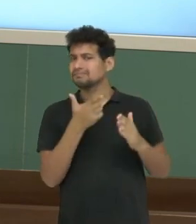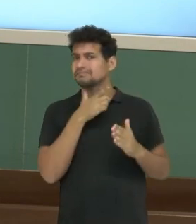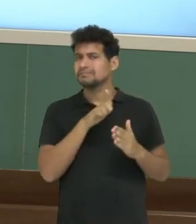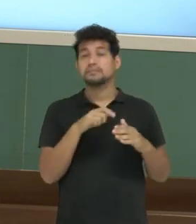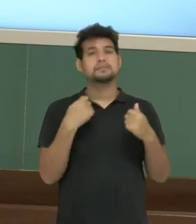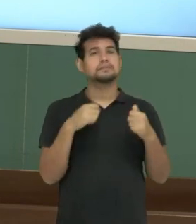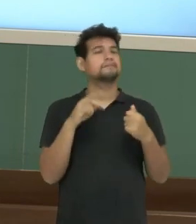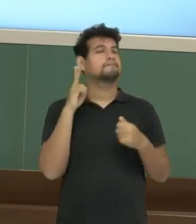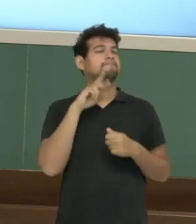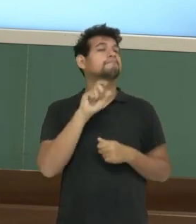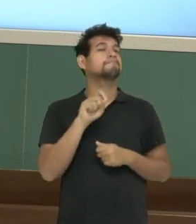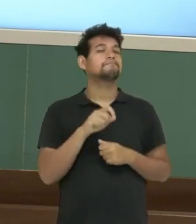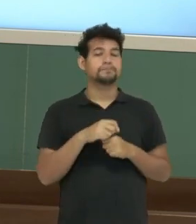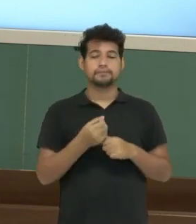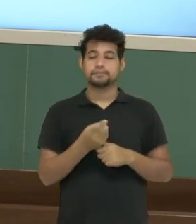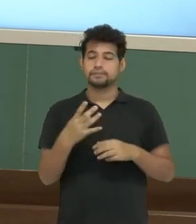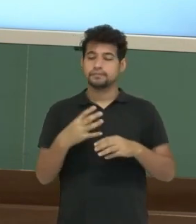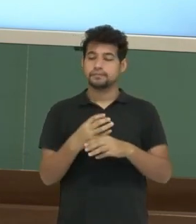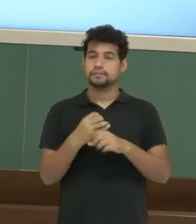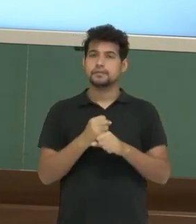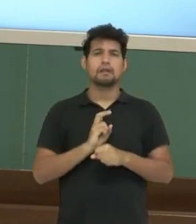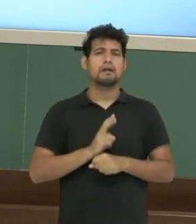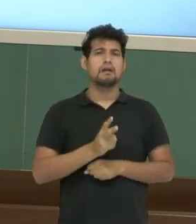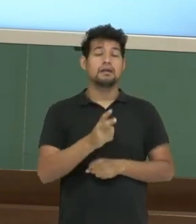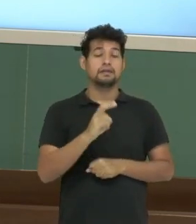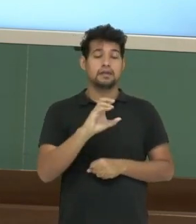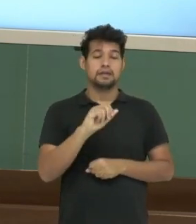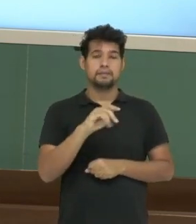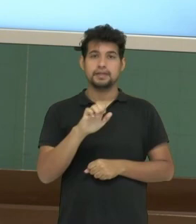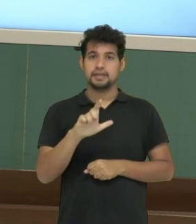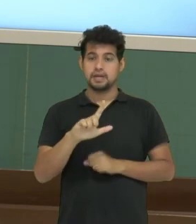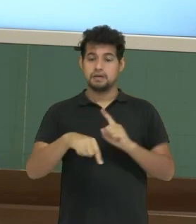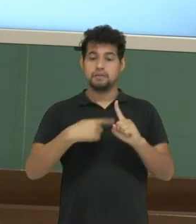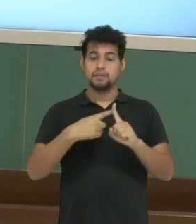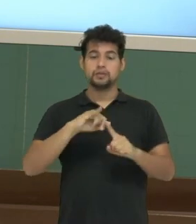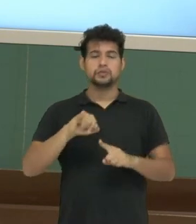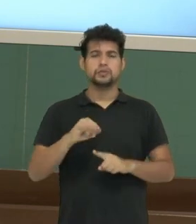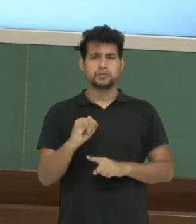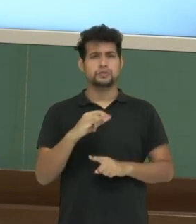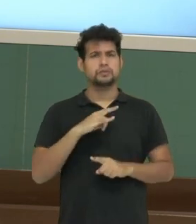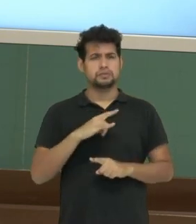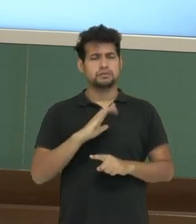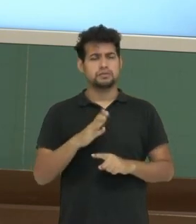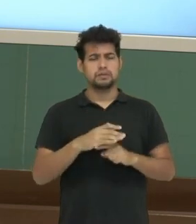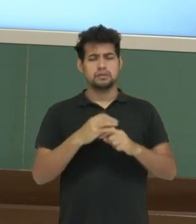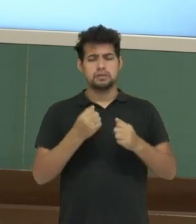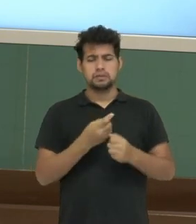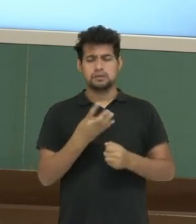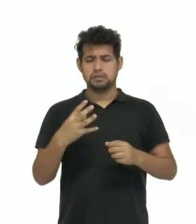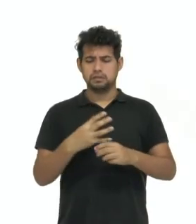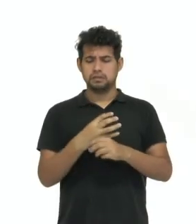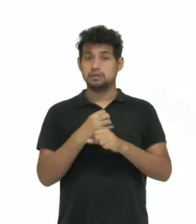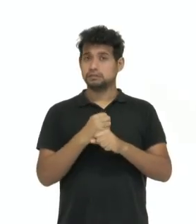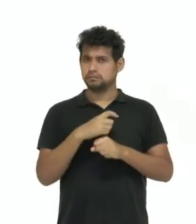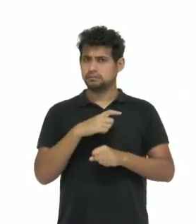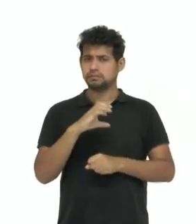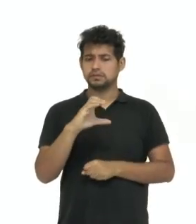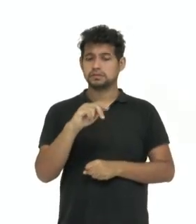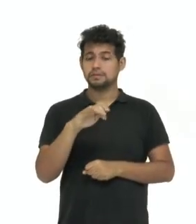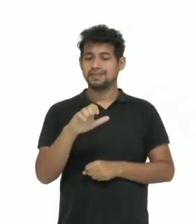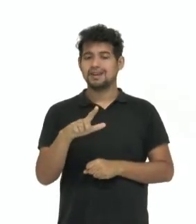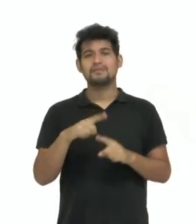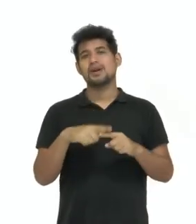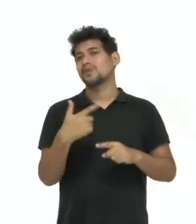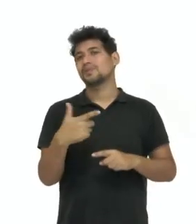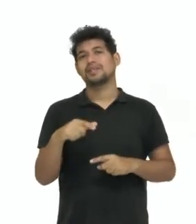tem que lembrar que o montante é sempre o capital mais o juro. Então, eu tenho o montante, tenho o capital e não tenho